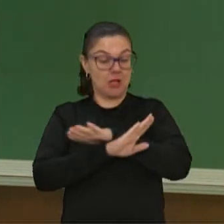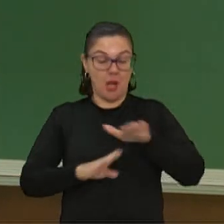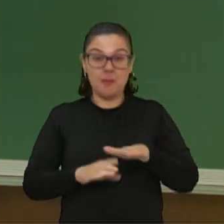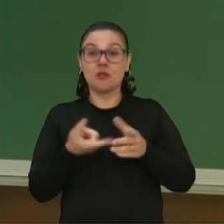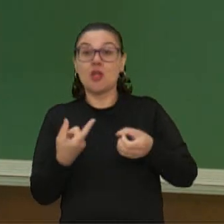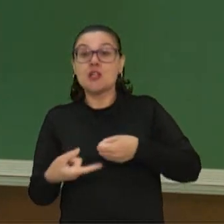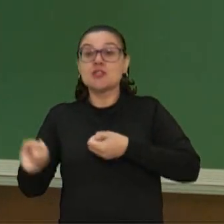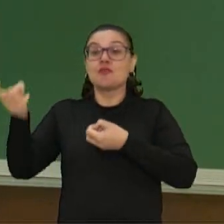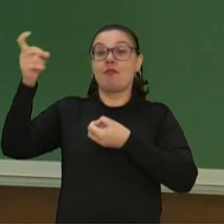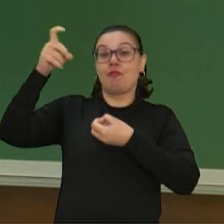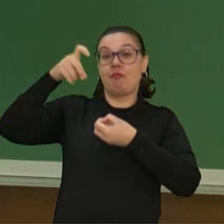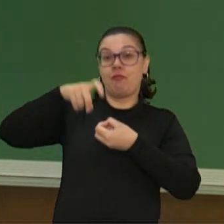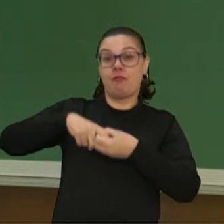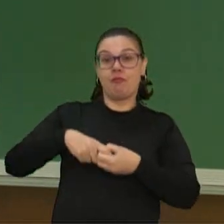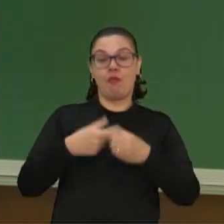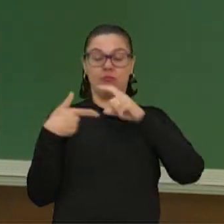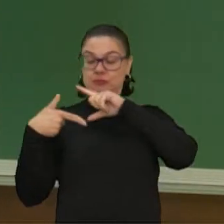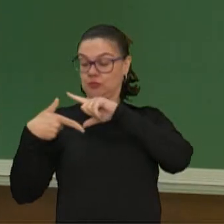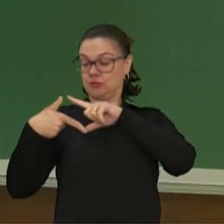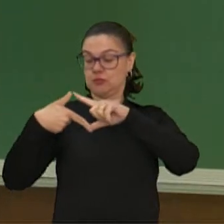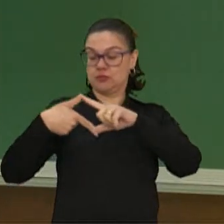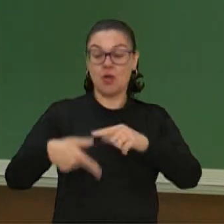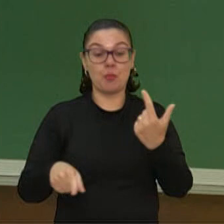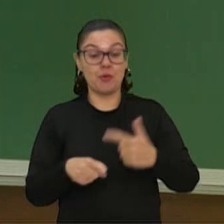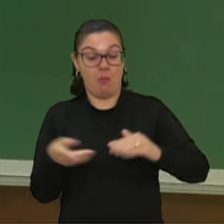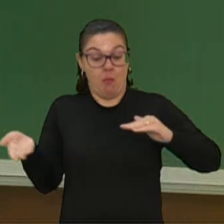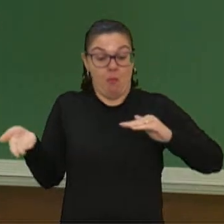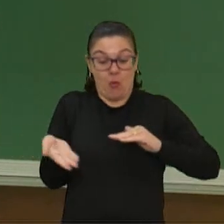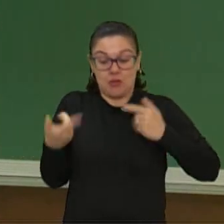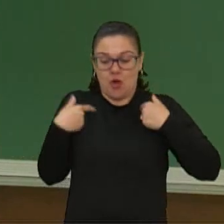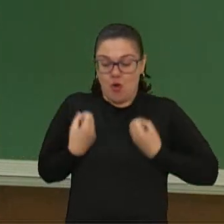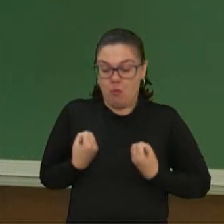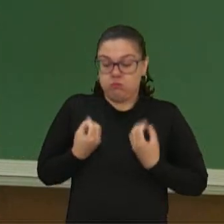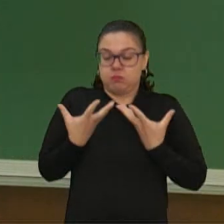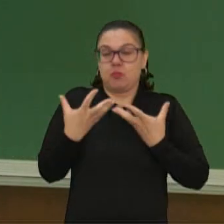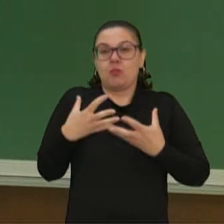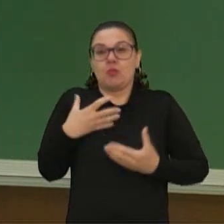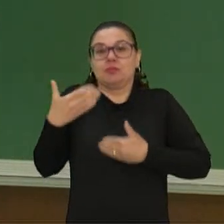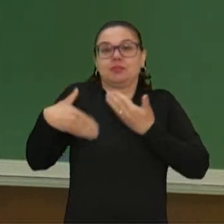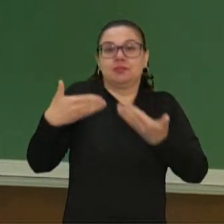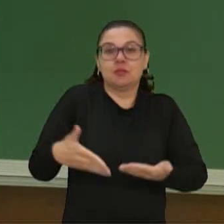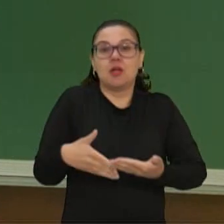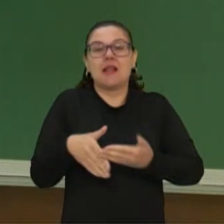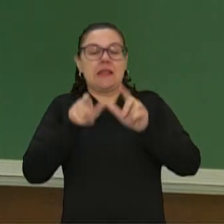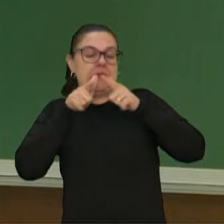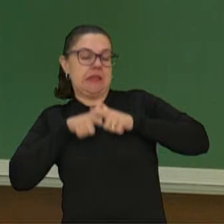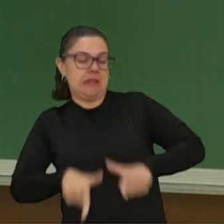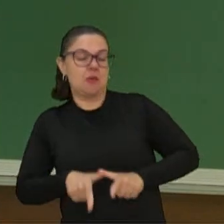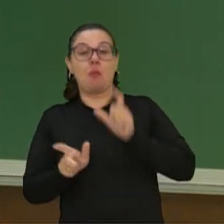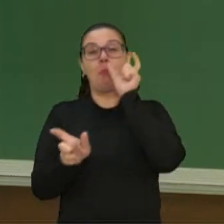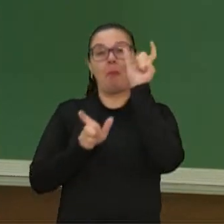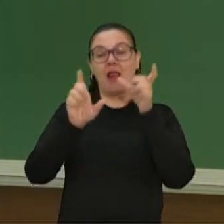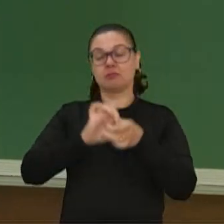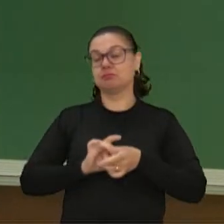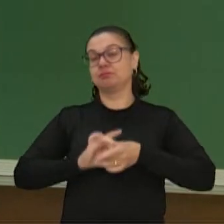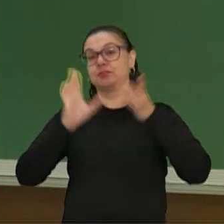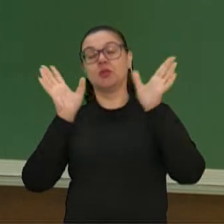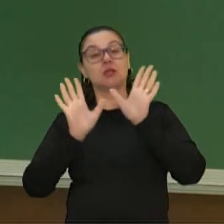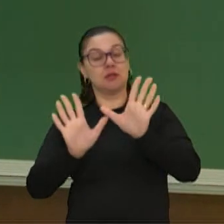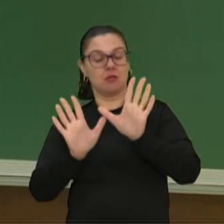Eles tinham inaugurado, naquele impulso veemente, o verso livre, o verso branco, as formas soltas, né?